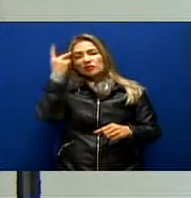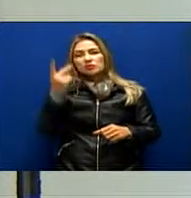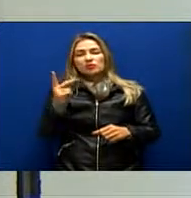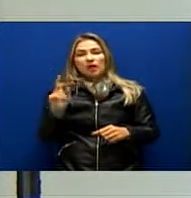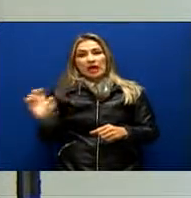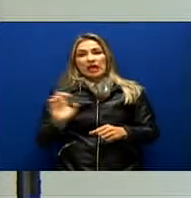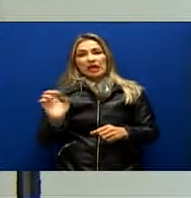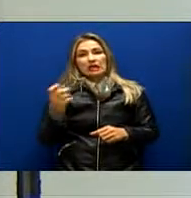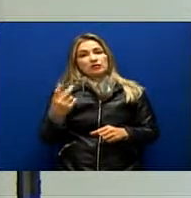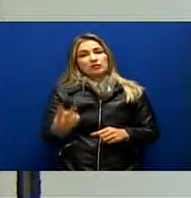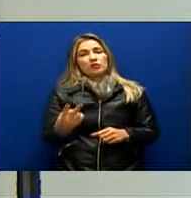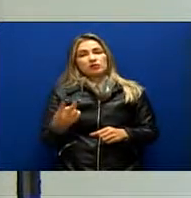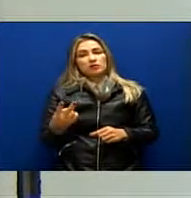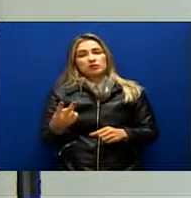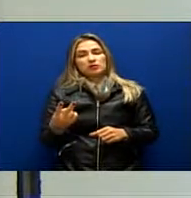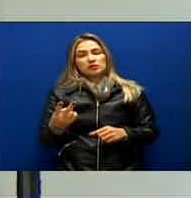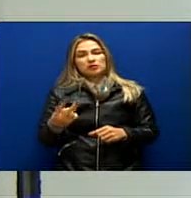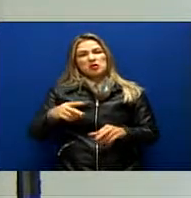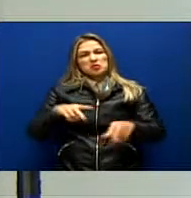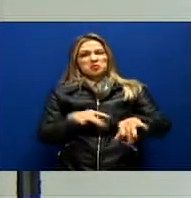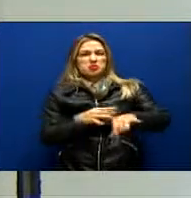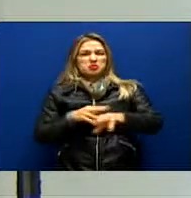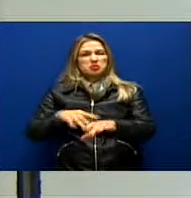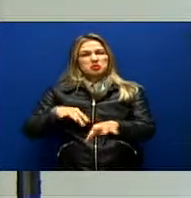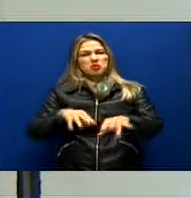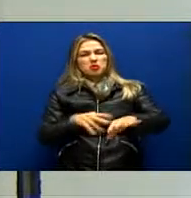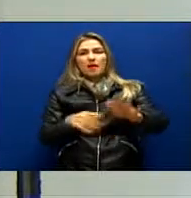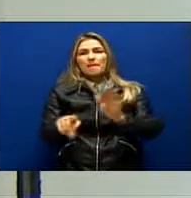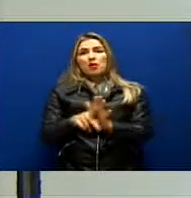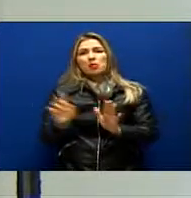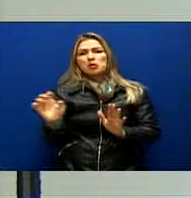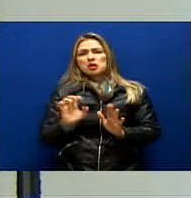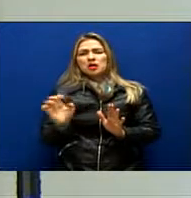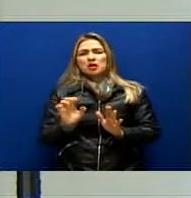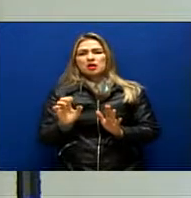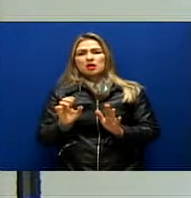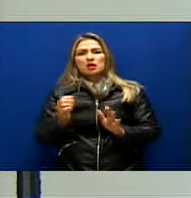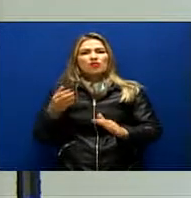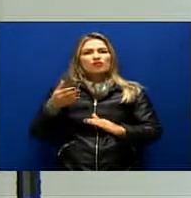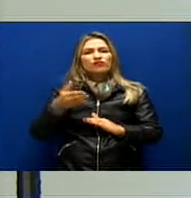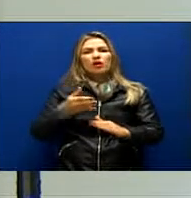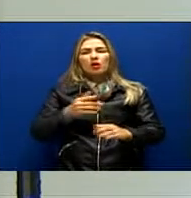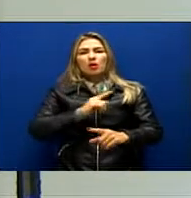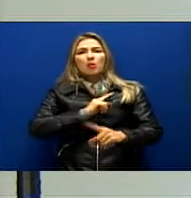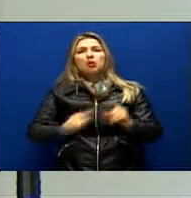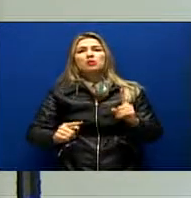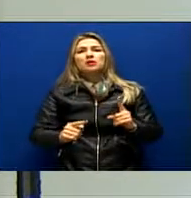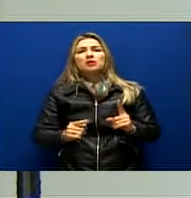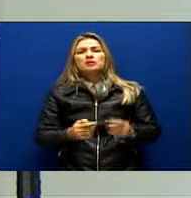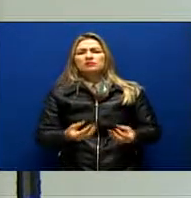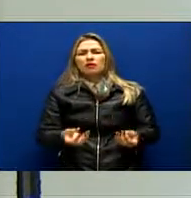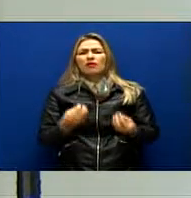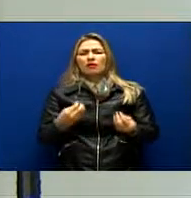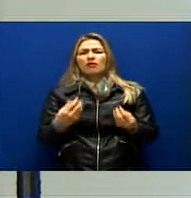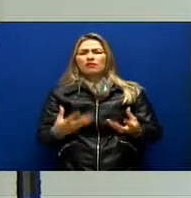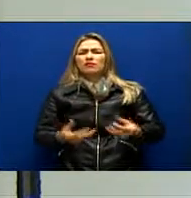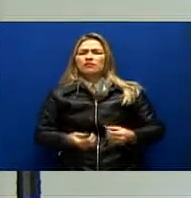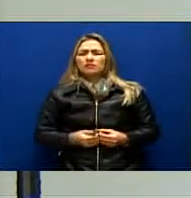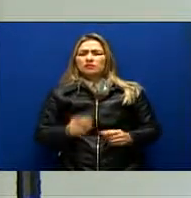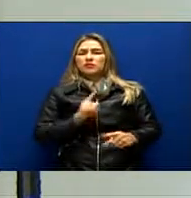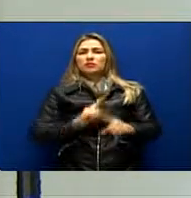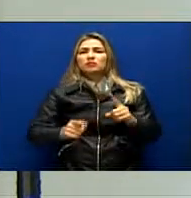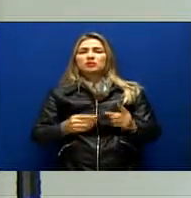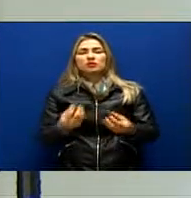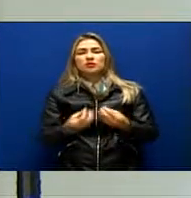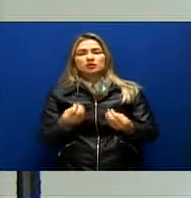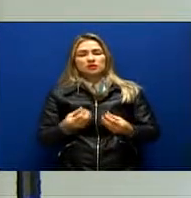Foram proibidos de participar porque apoiam o Trump. Espera aí, que democracia é essa? Que loucura é essa? Se está